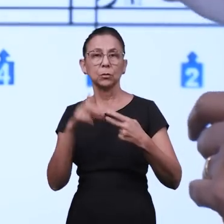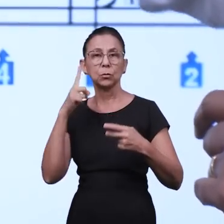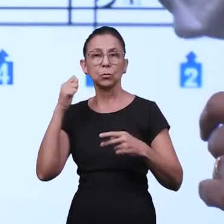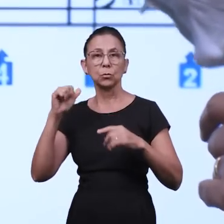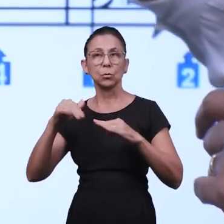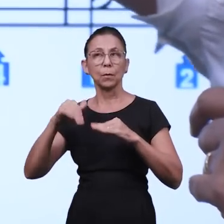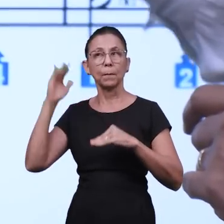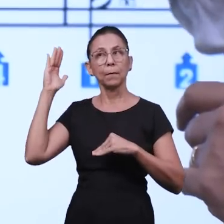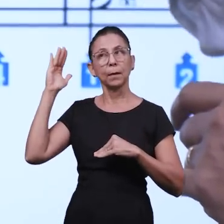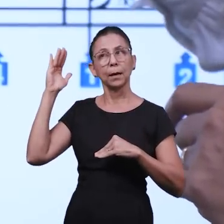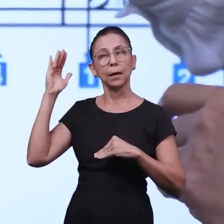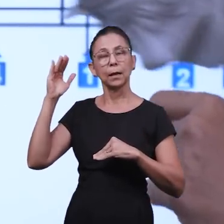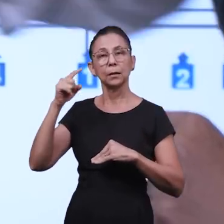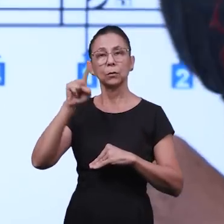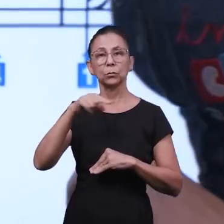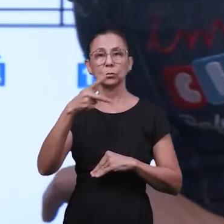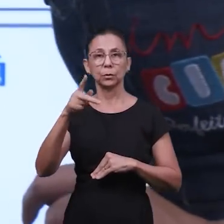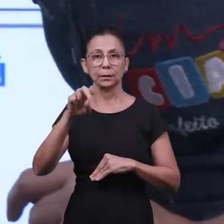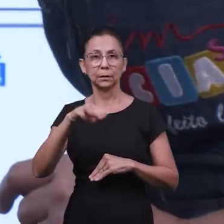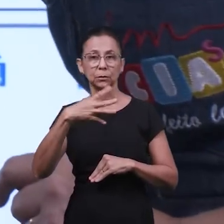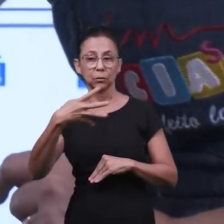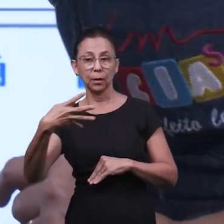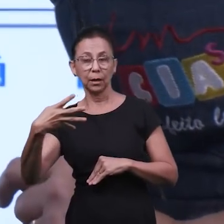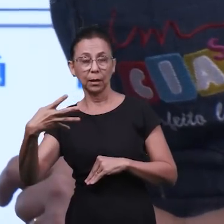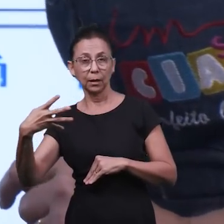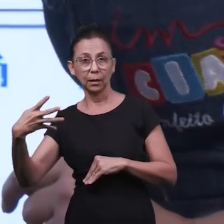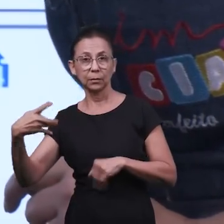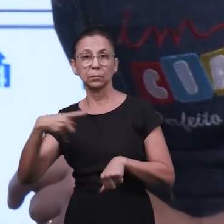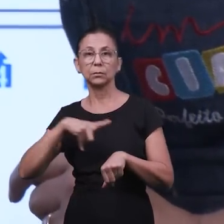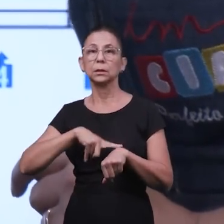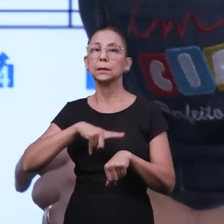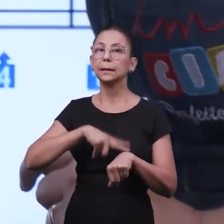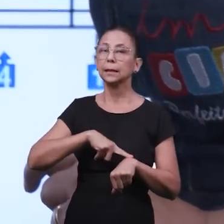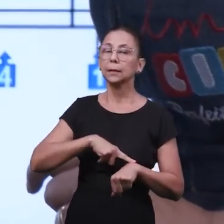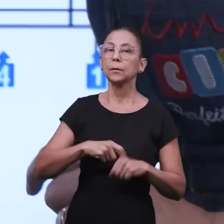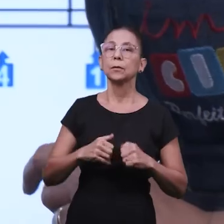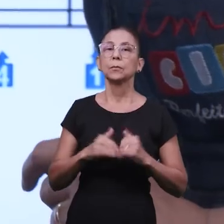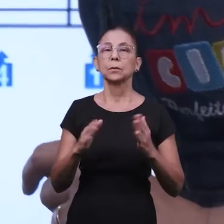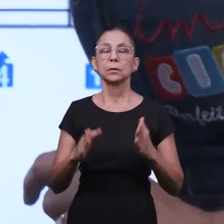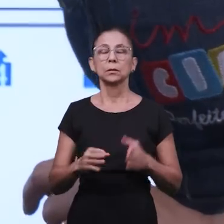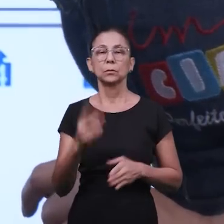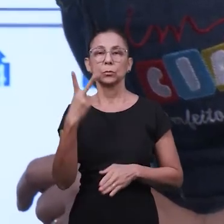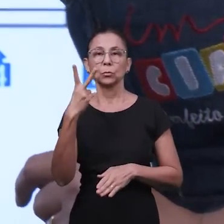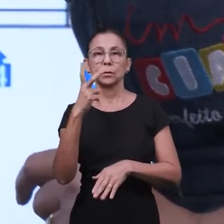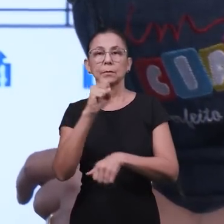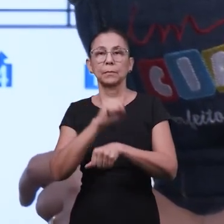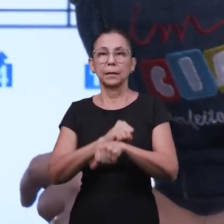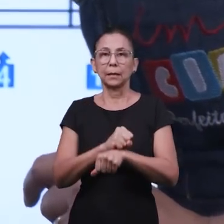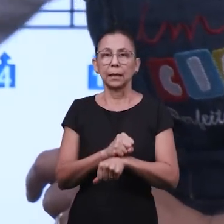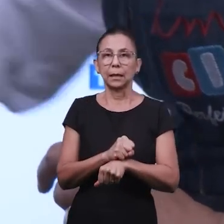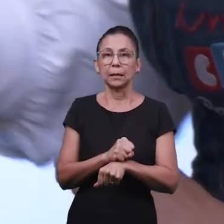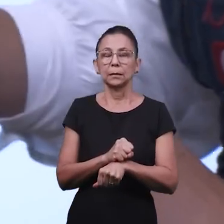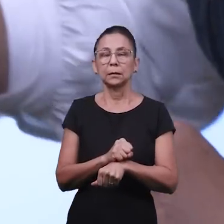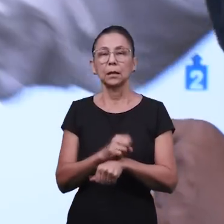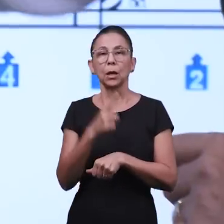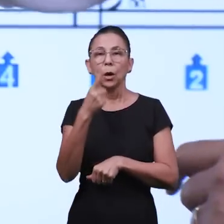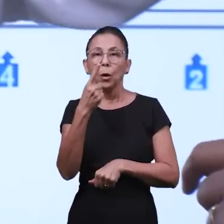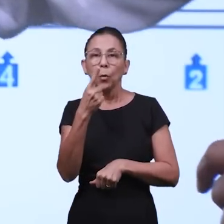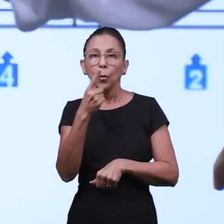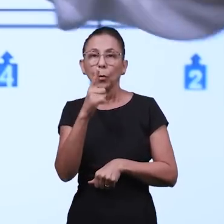tempos para cada compasso. Vamos iniciar com duas pausas, um tempo e